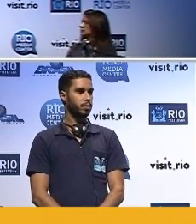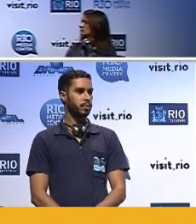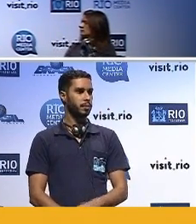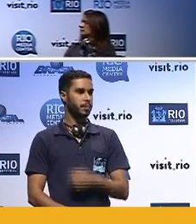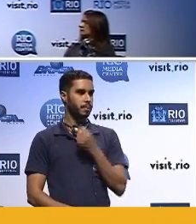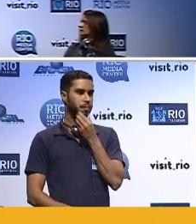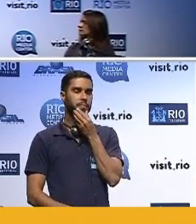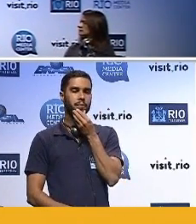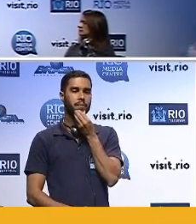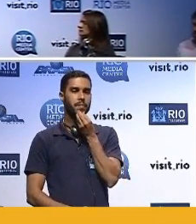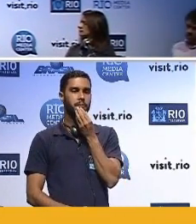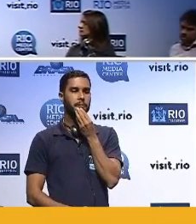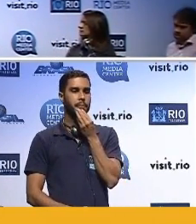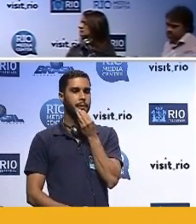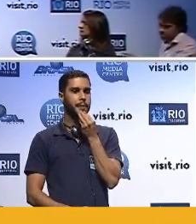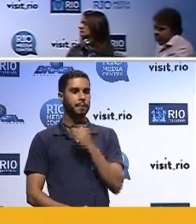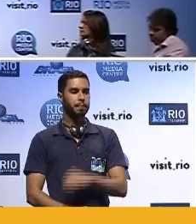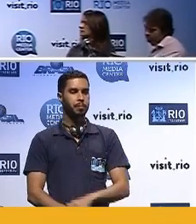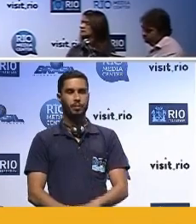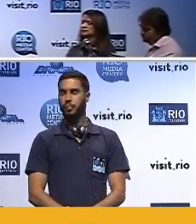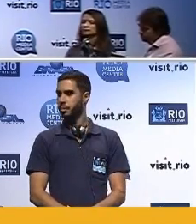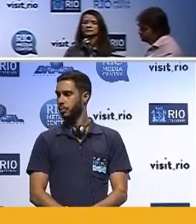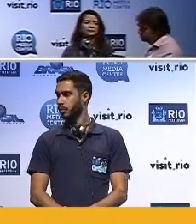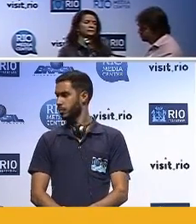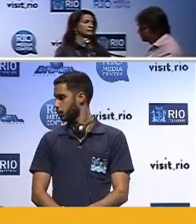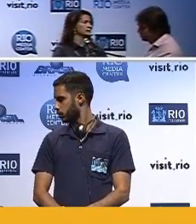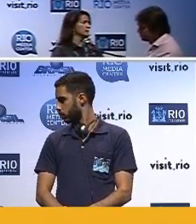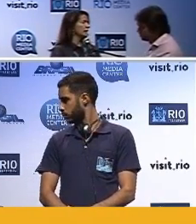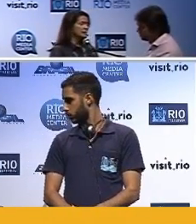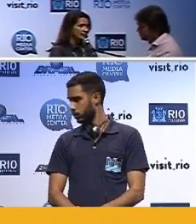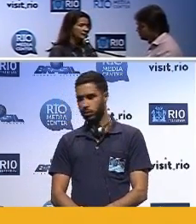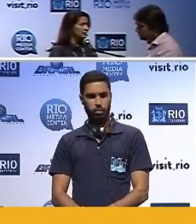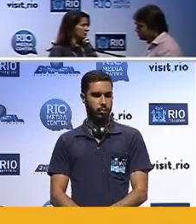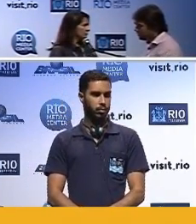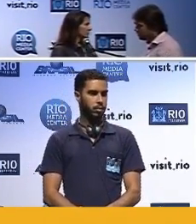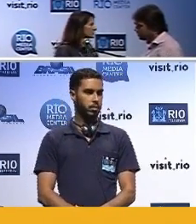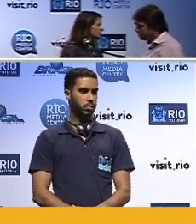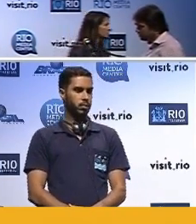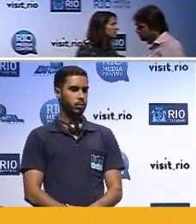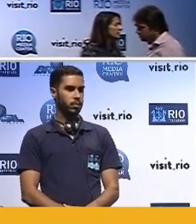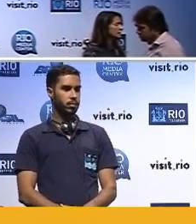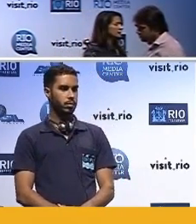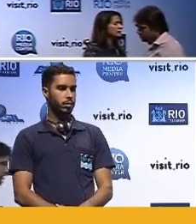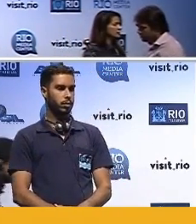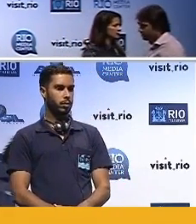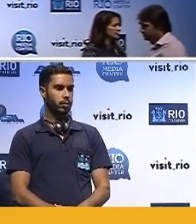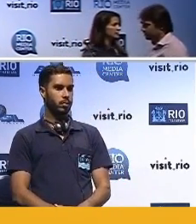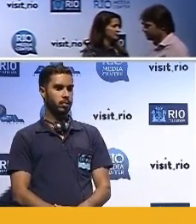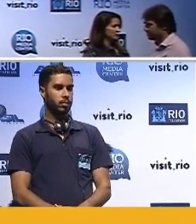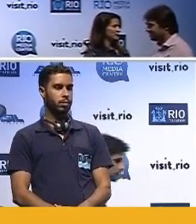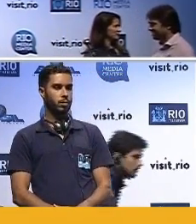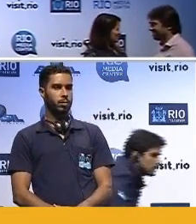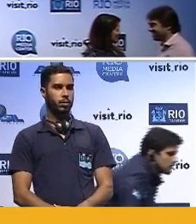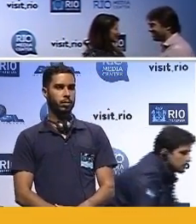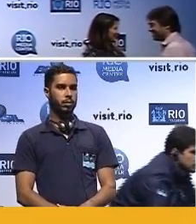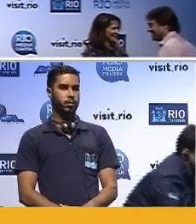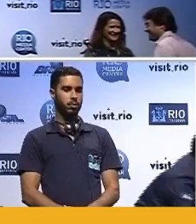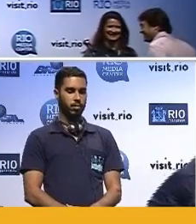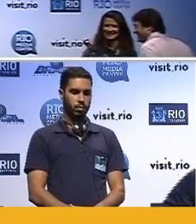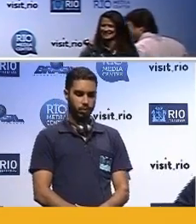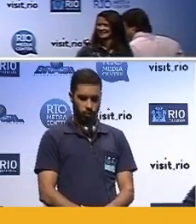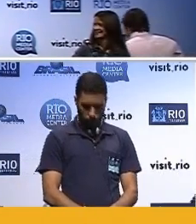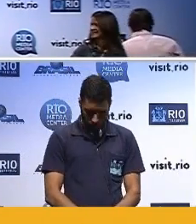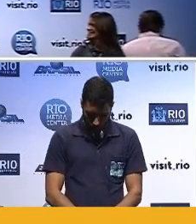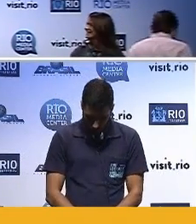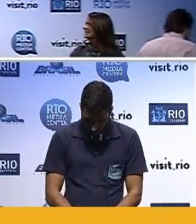concentradas as informações que são divulgadas durante as Paralimpíadas. Este local